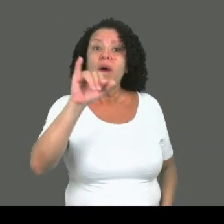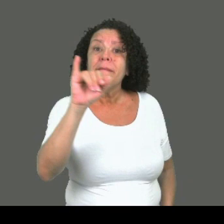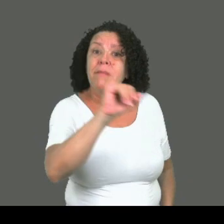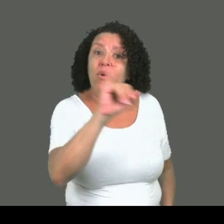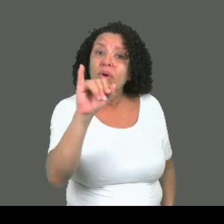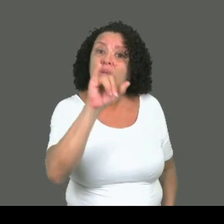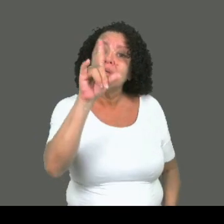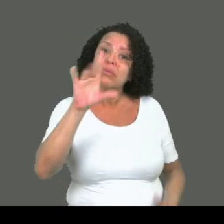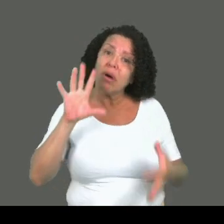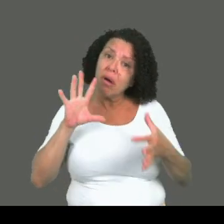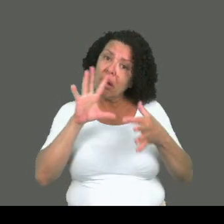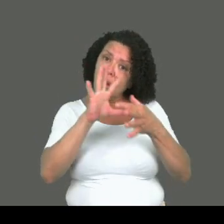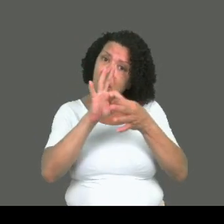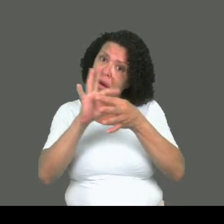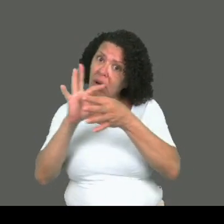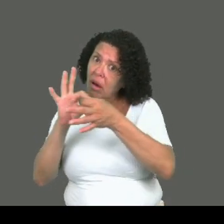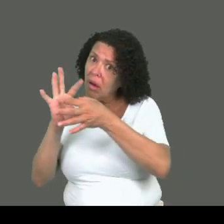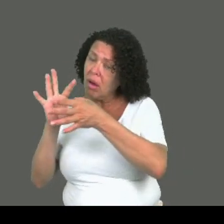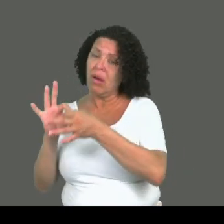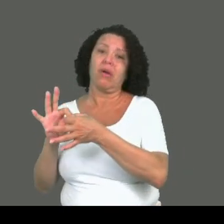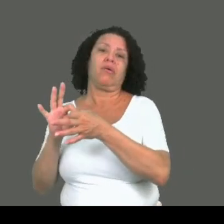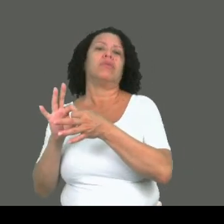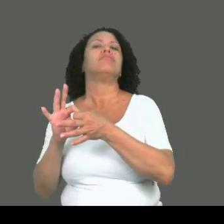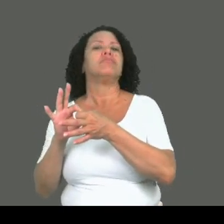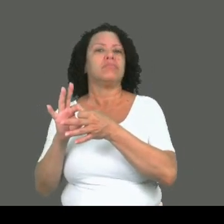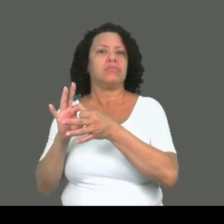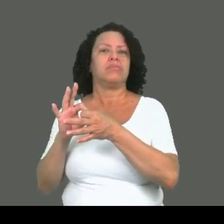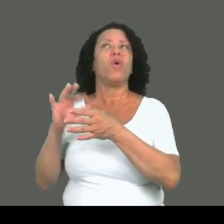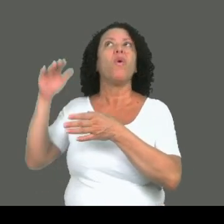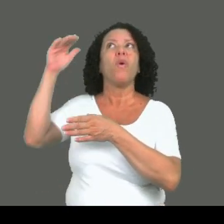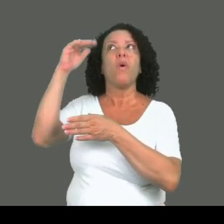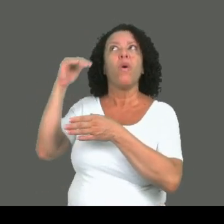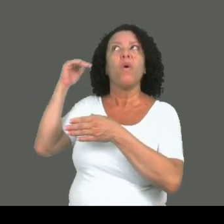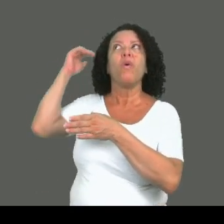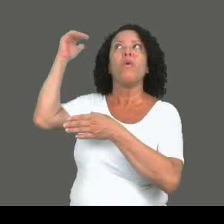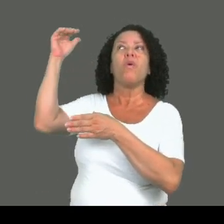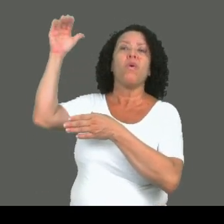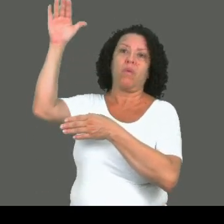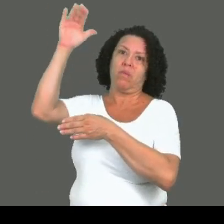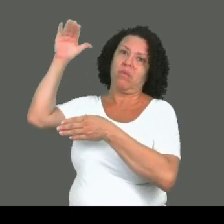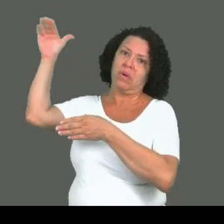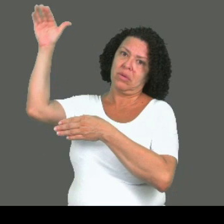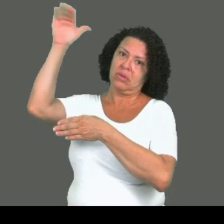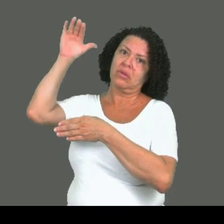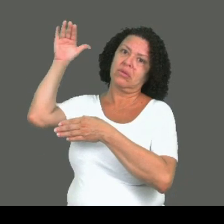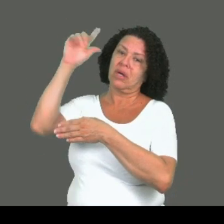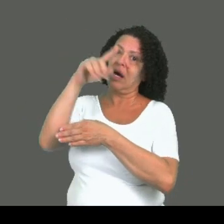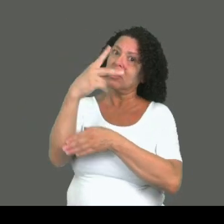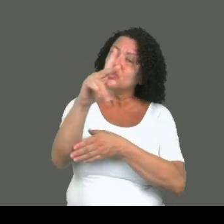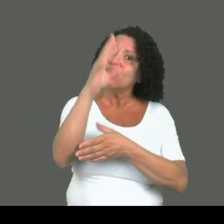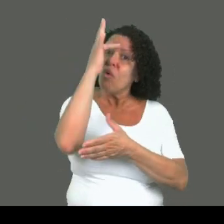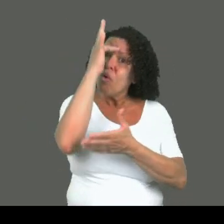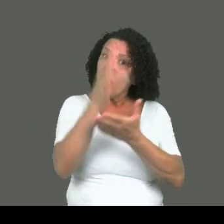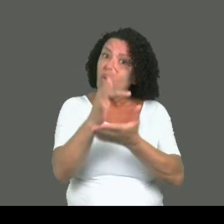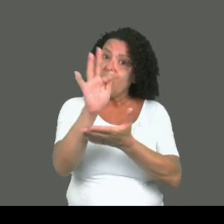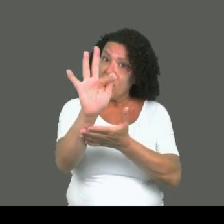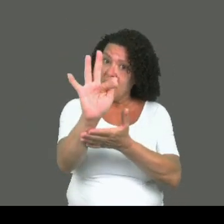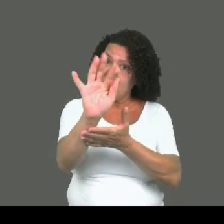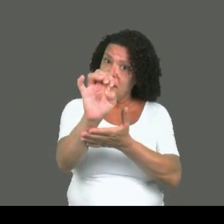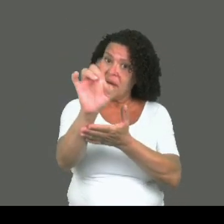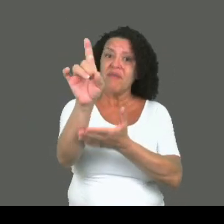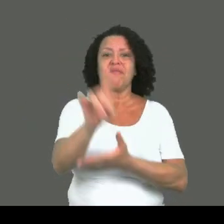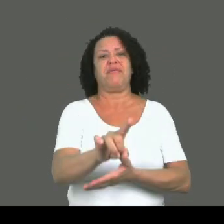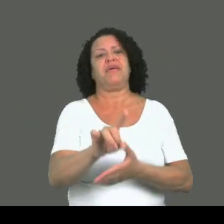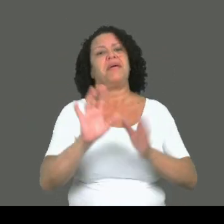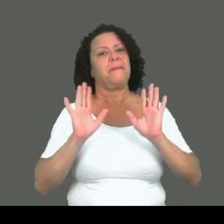sua conexão com o mais alto, a sua conexão com a fé, estabelecer essa